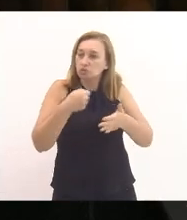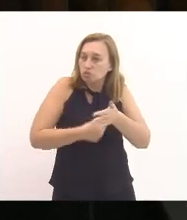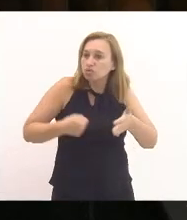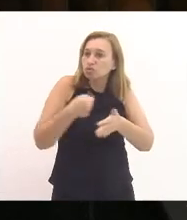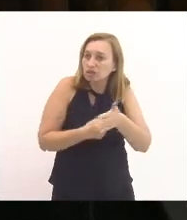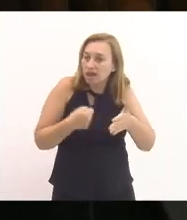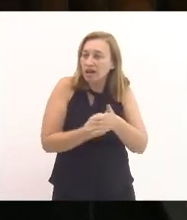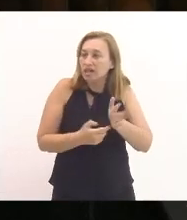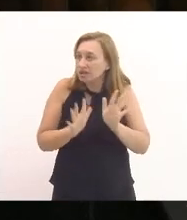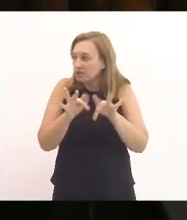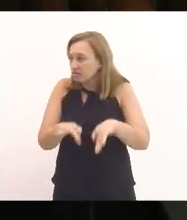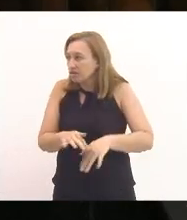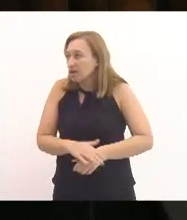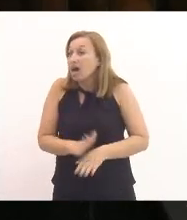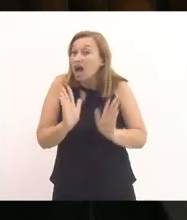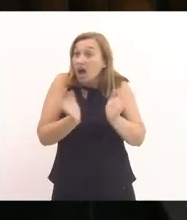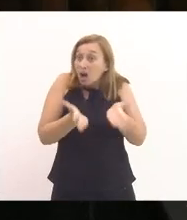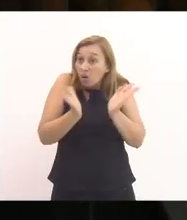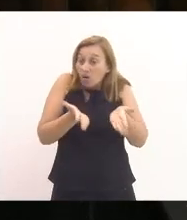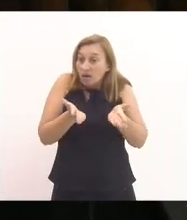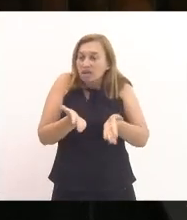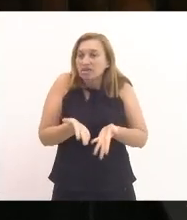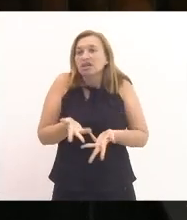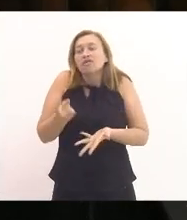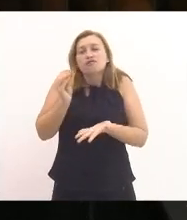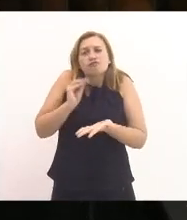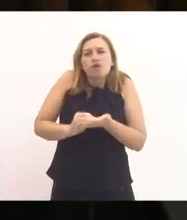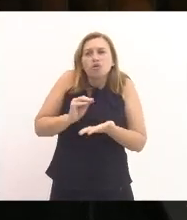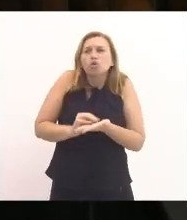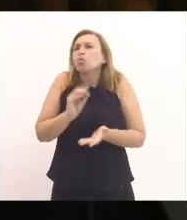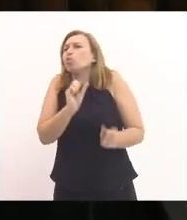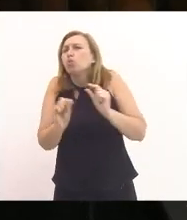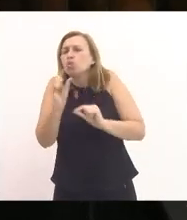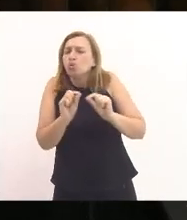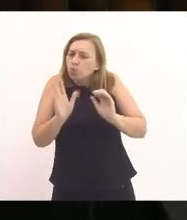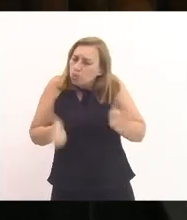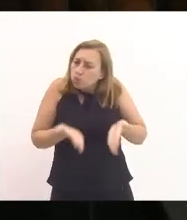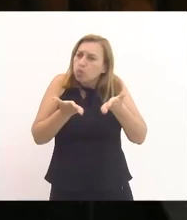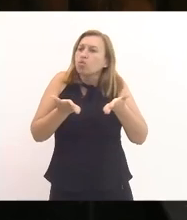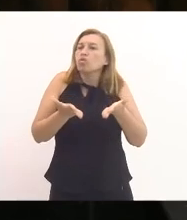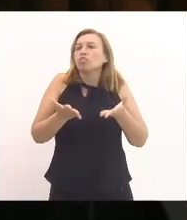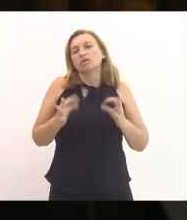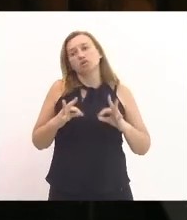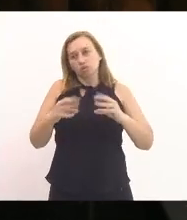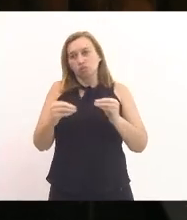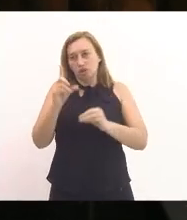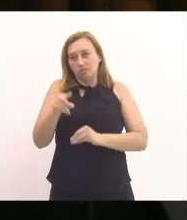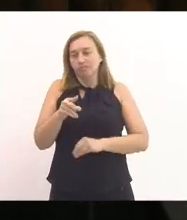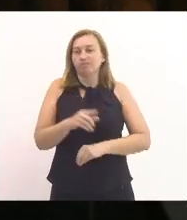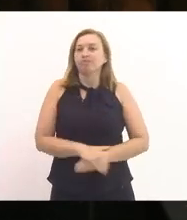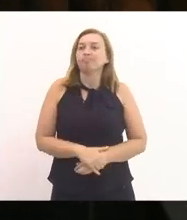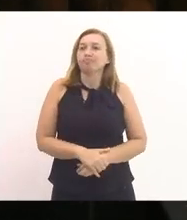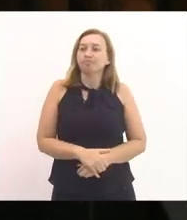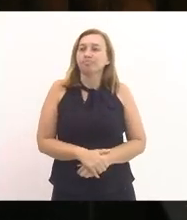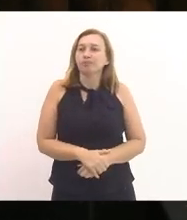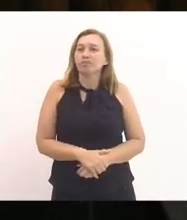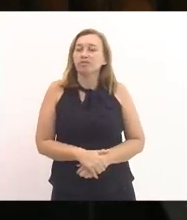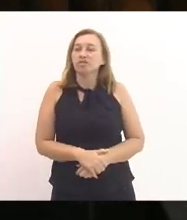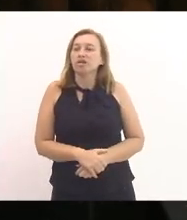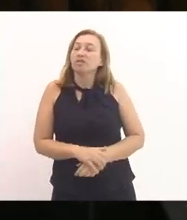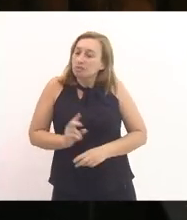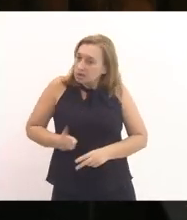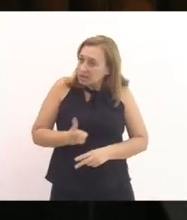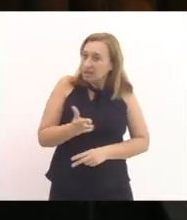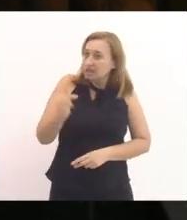esses enfim agora me faltam incentivos para aquilo né bom e